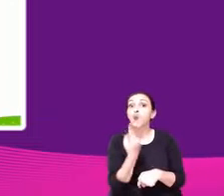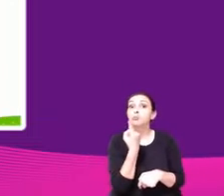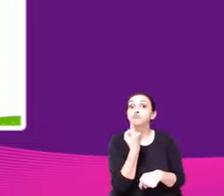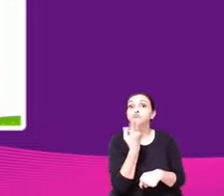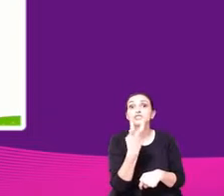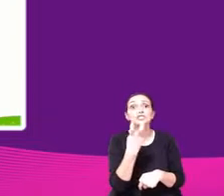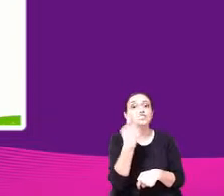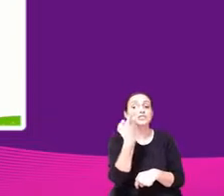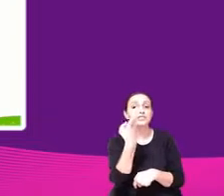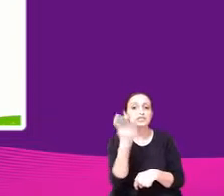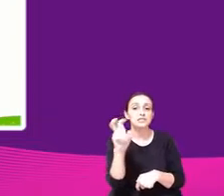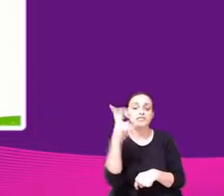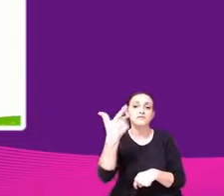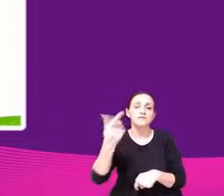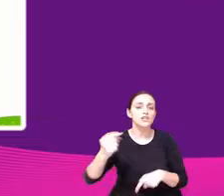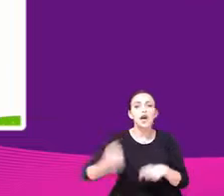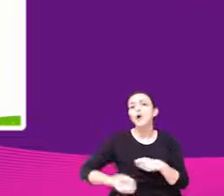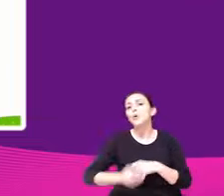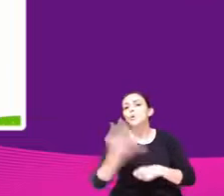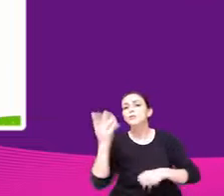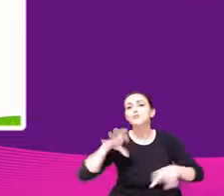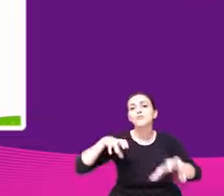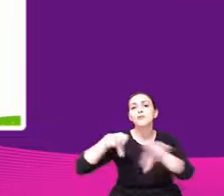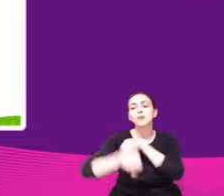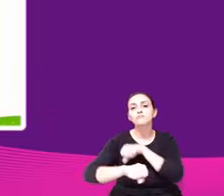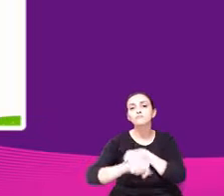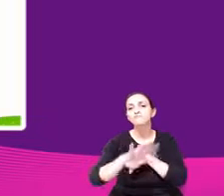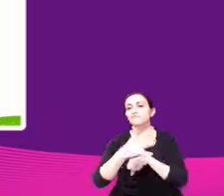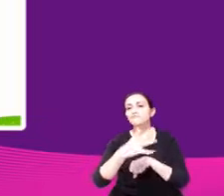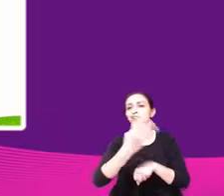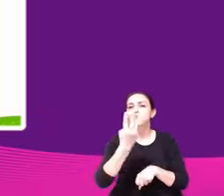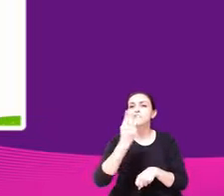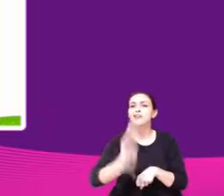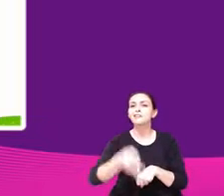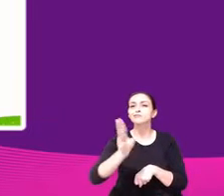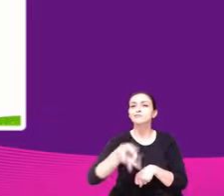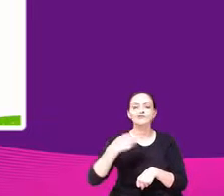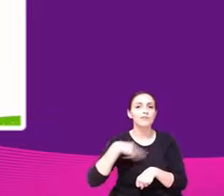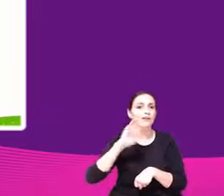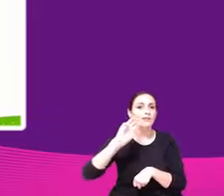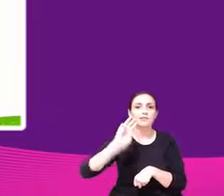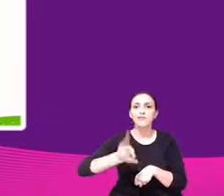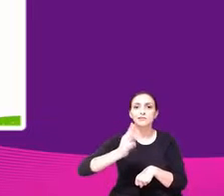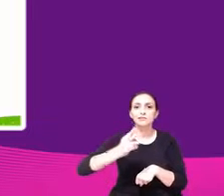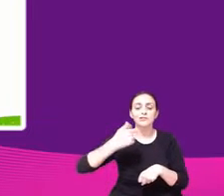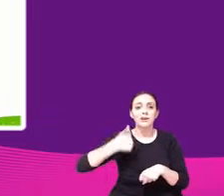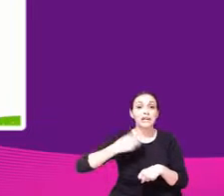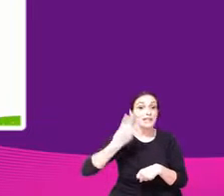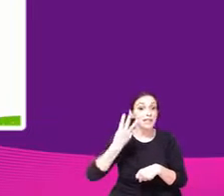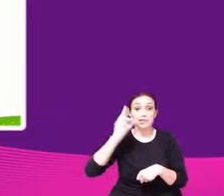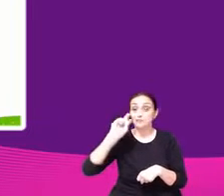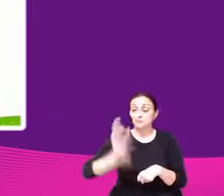gente formada, é de ao redor de 3.000 nefrologistas espalhados pelo Brasil.